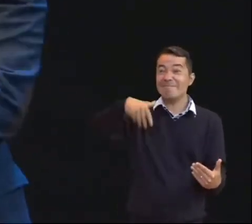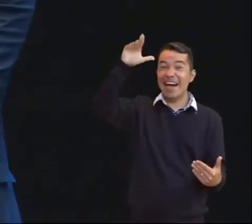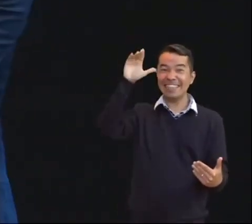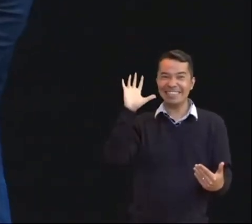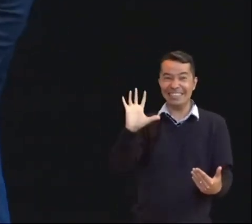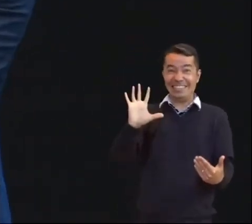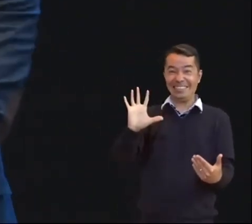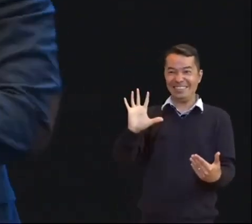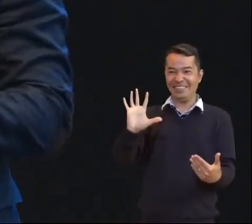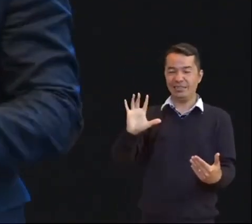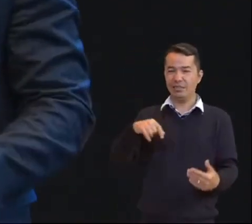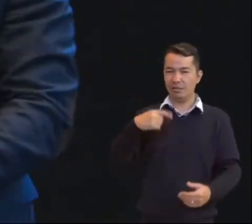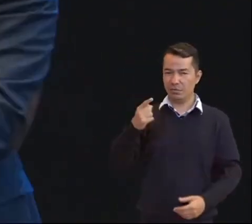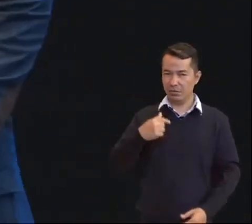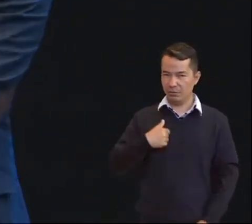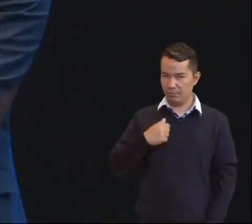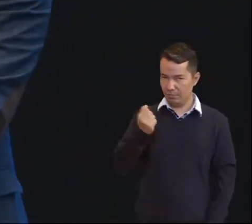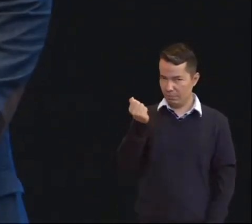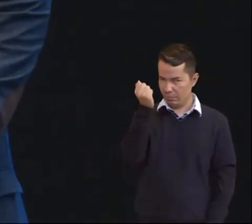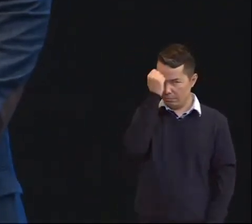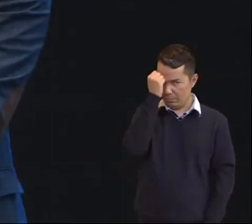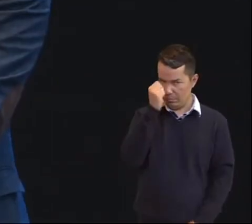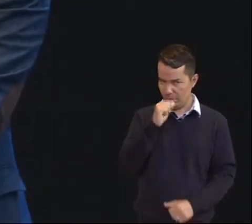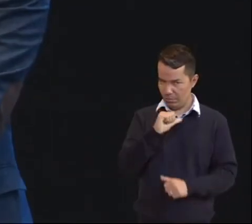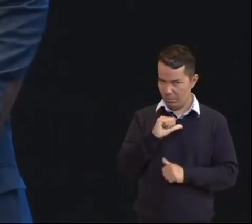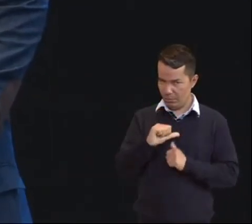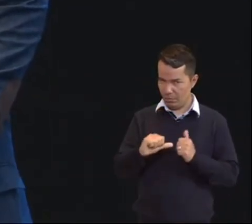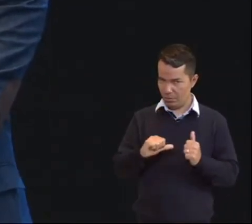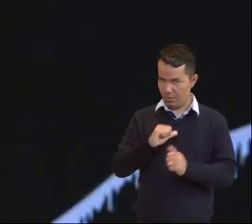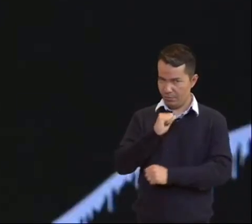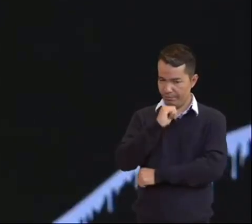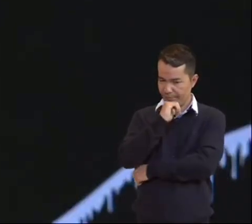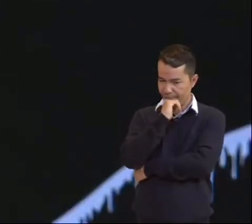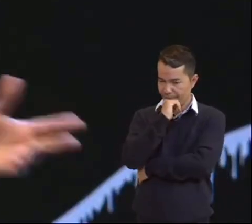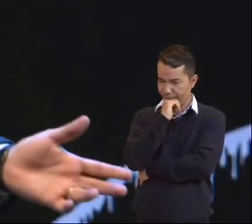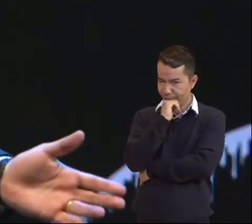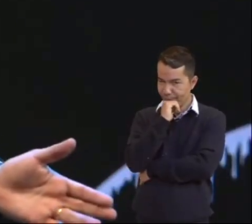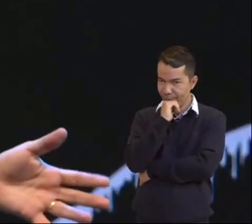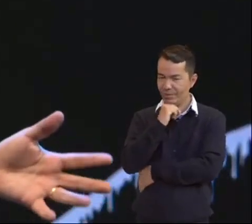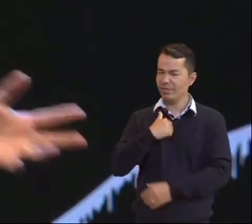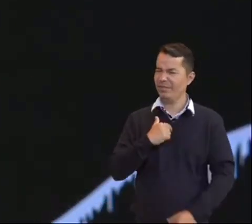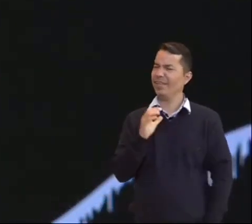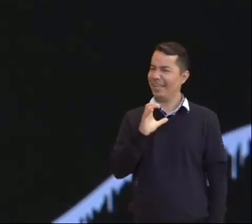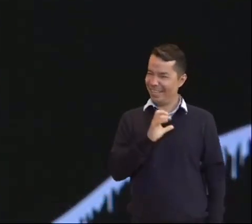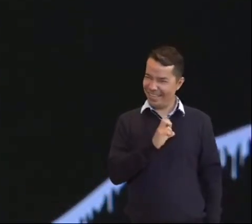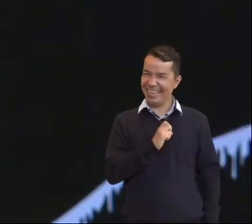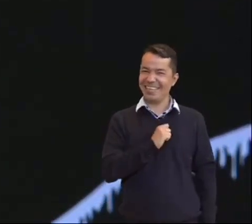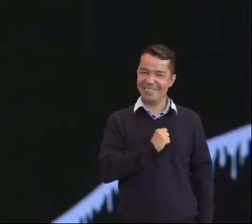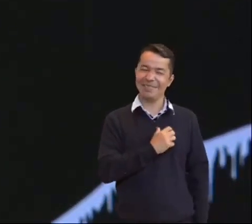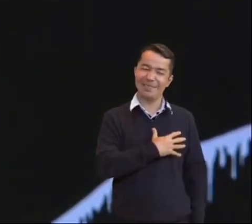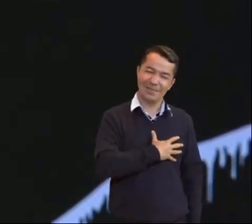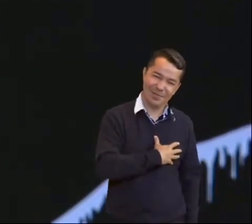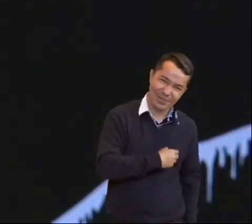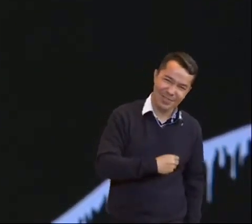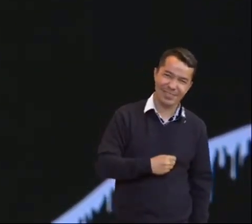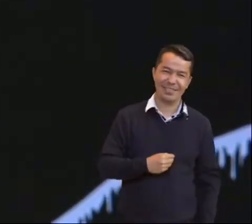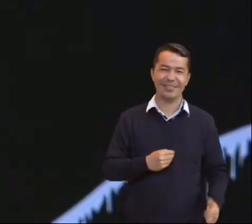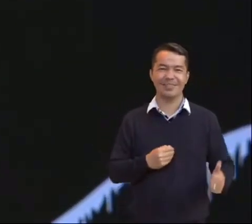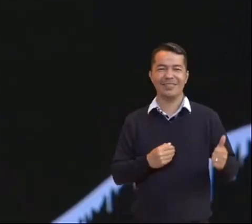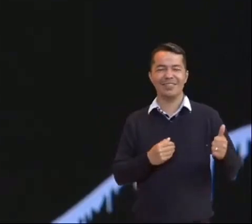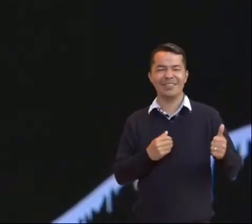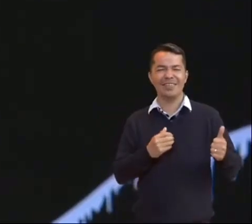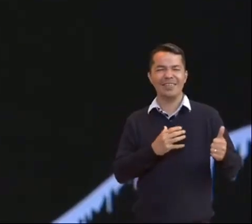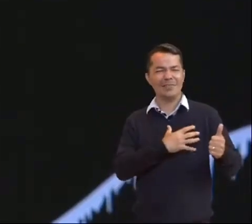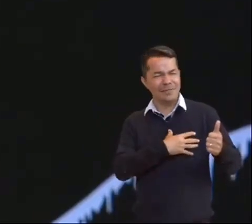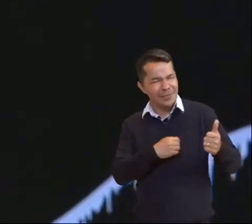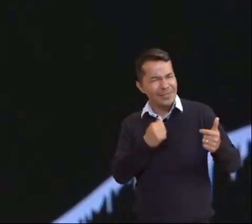desses. Depois eu mudei de ideia. Eu amo meu filho, eu amo minha filha, e o que eu